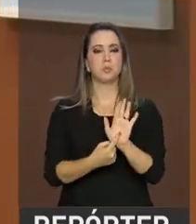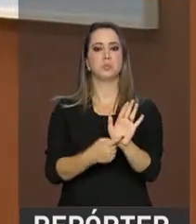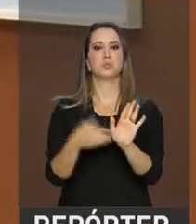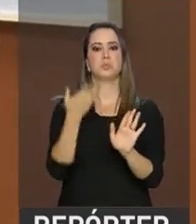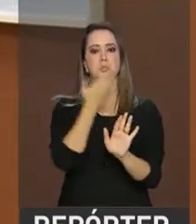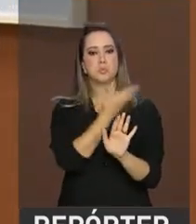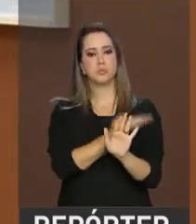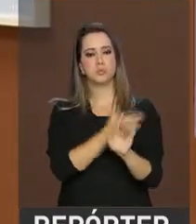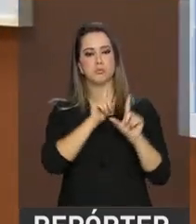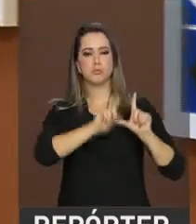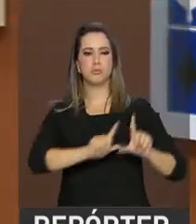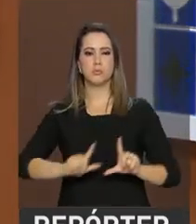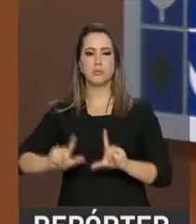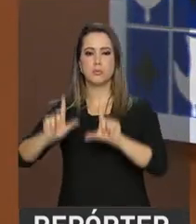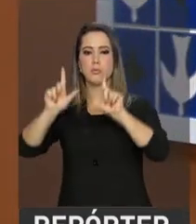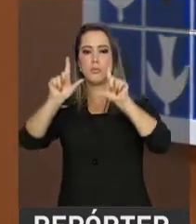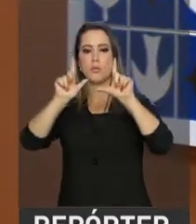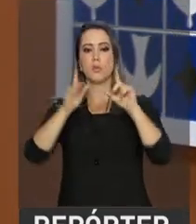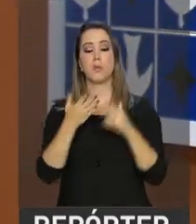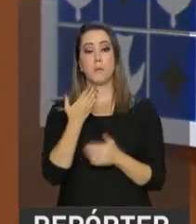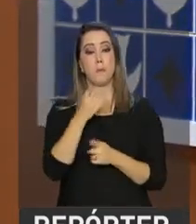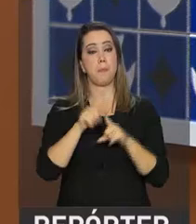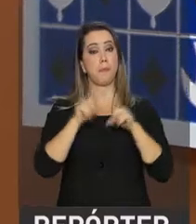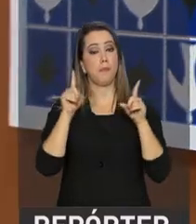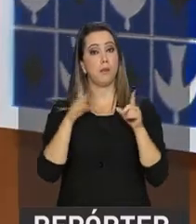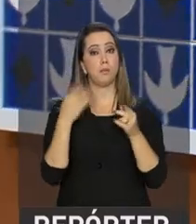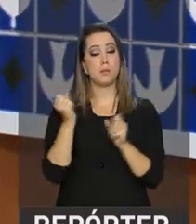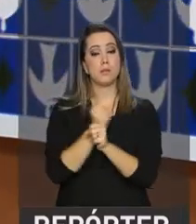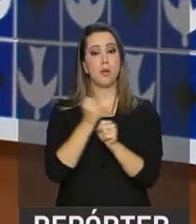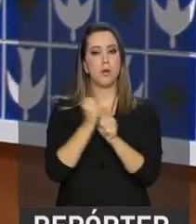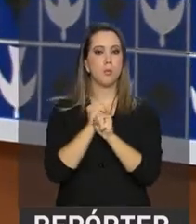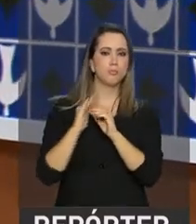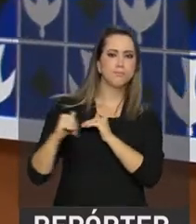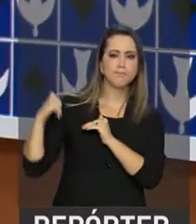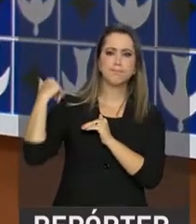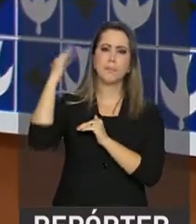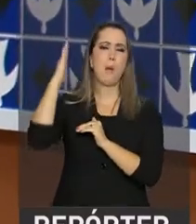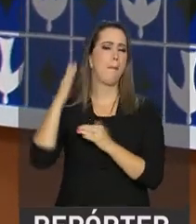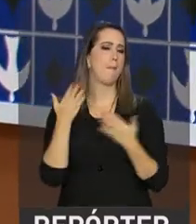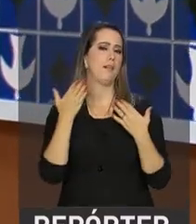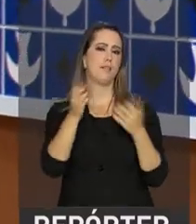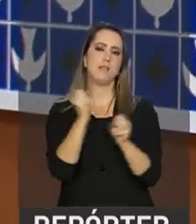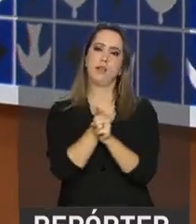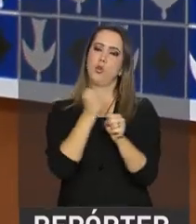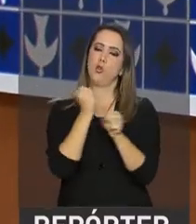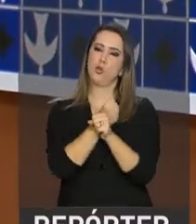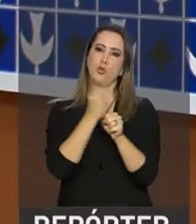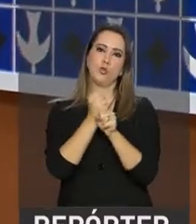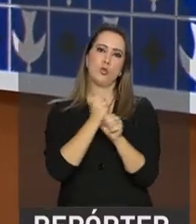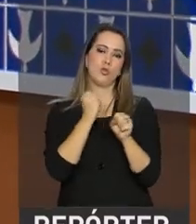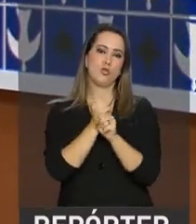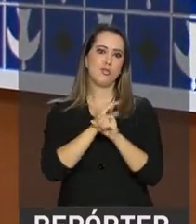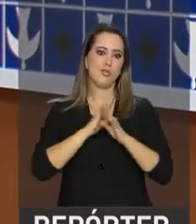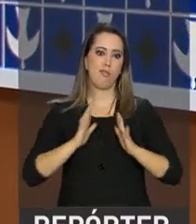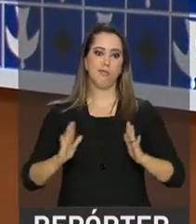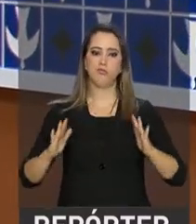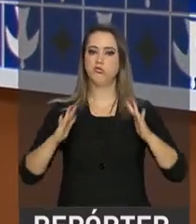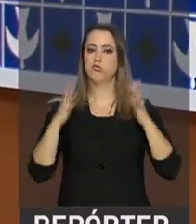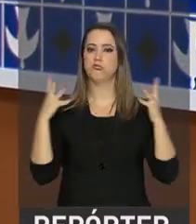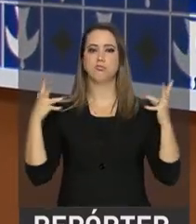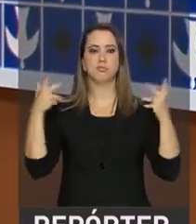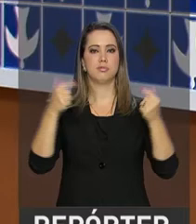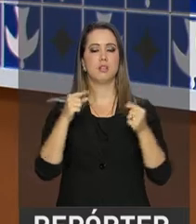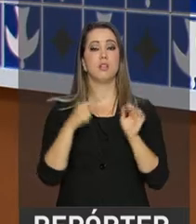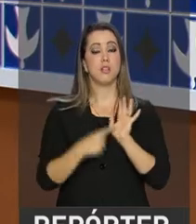da capital do país mas a obra dele vai muito além das grandes construções e palácios é isso que a